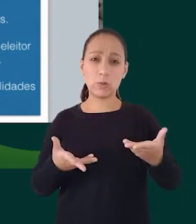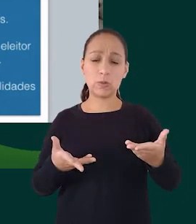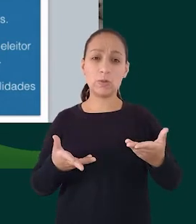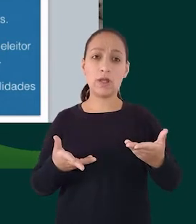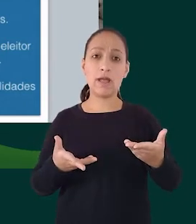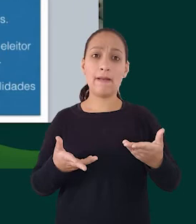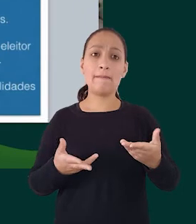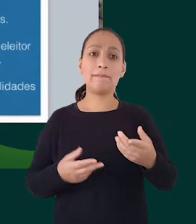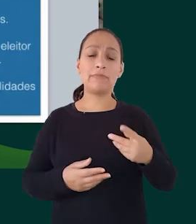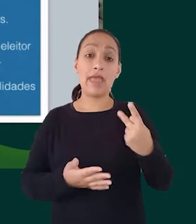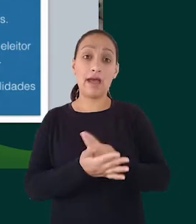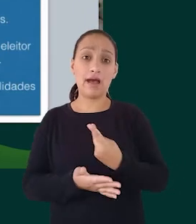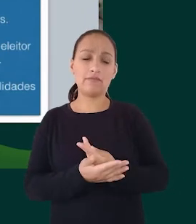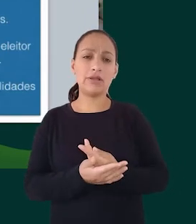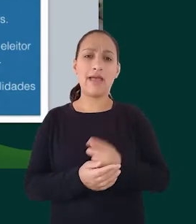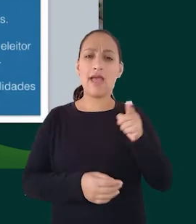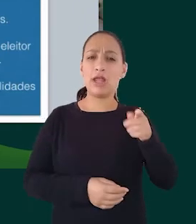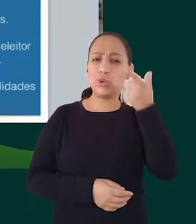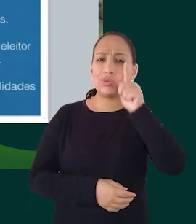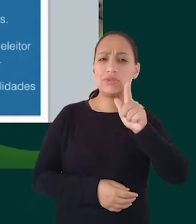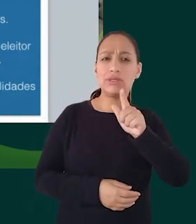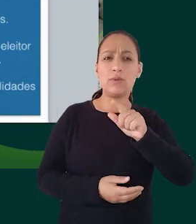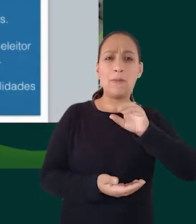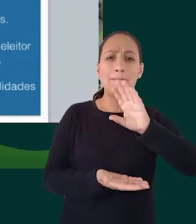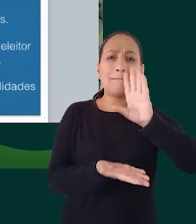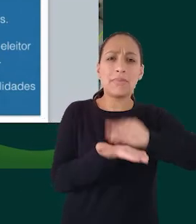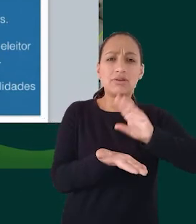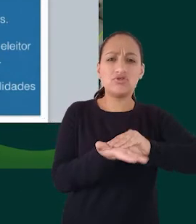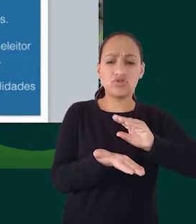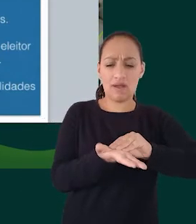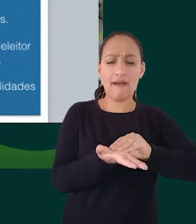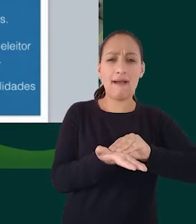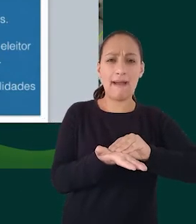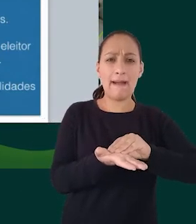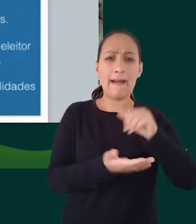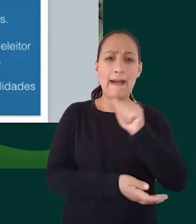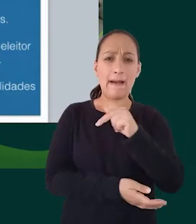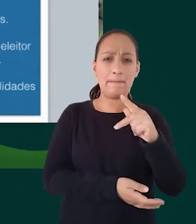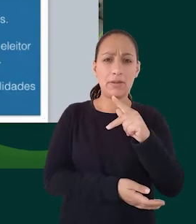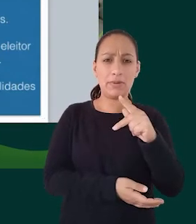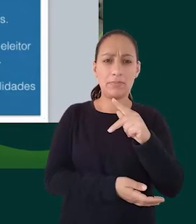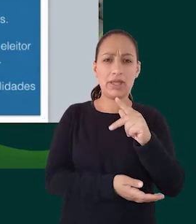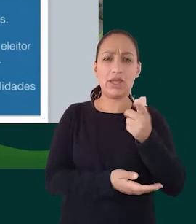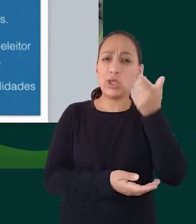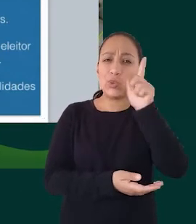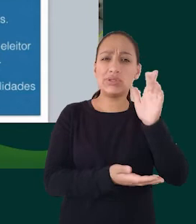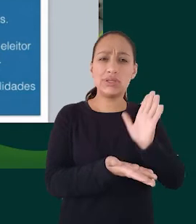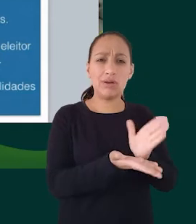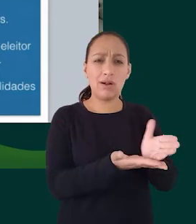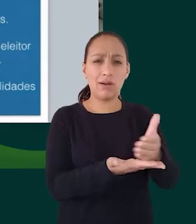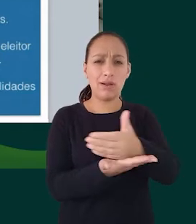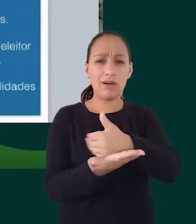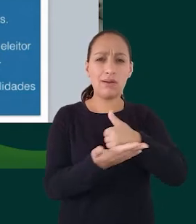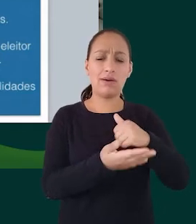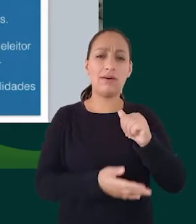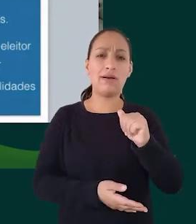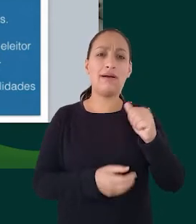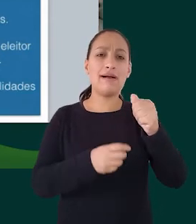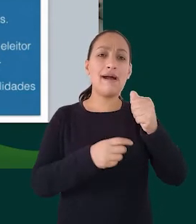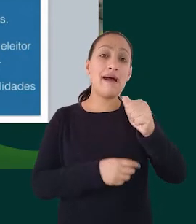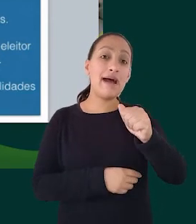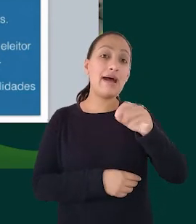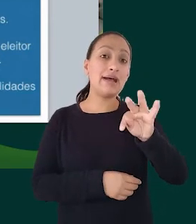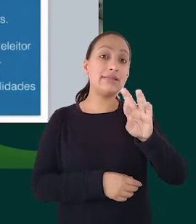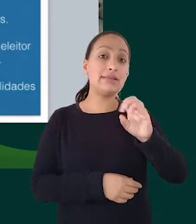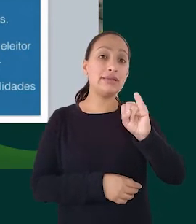partir do uso de alguns aplicativos dentro do Facebook, ele conseguiu coletar uma série de atributos de dados